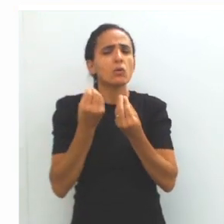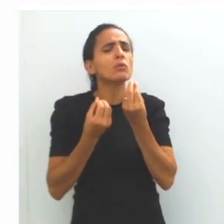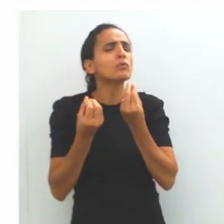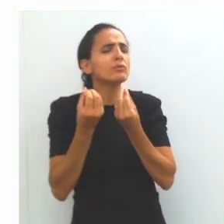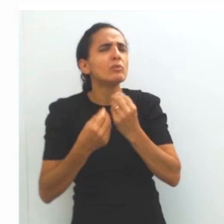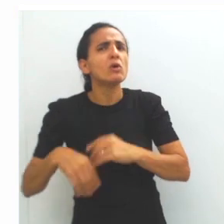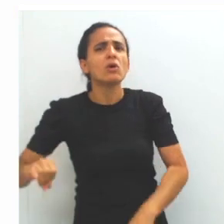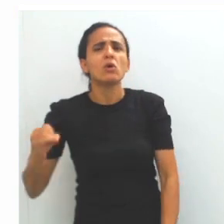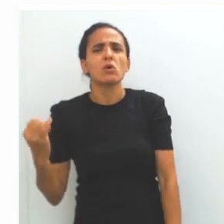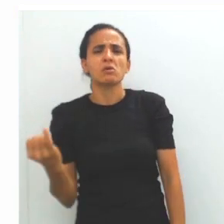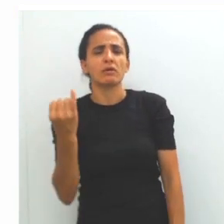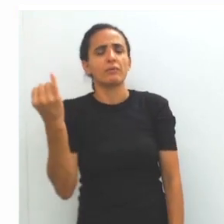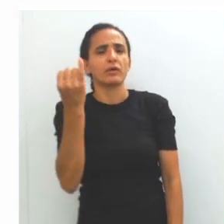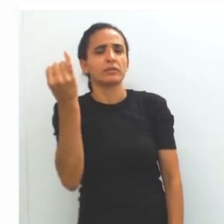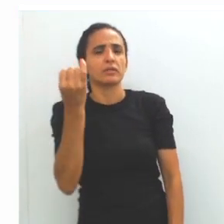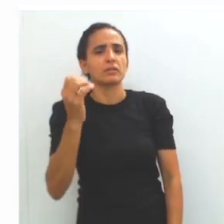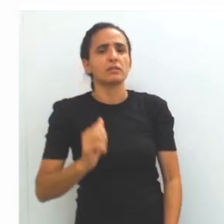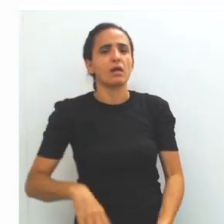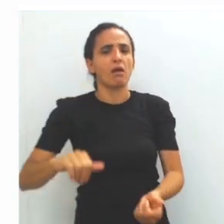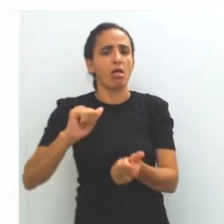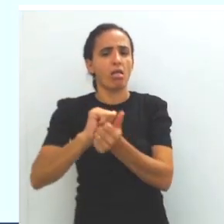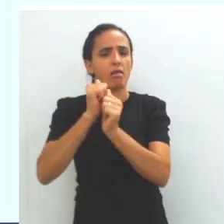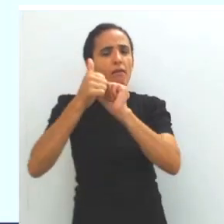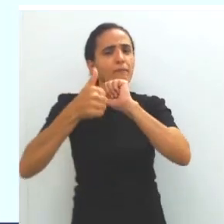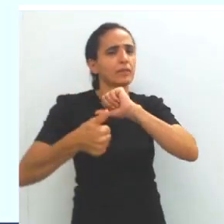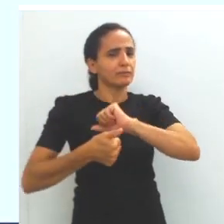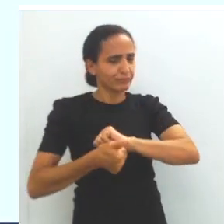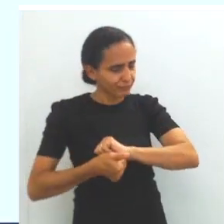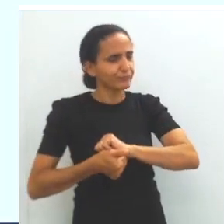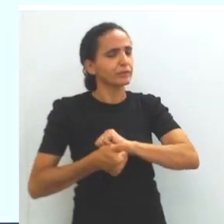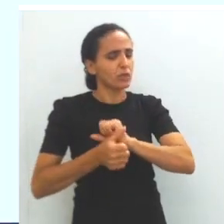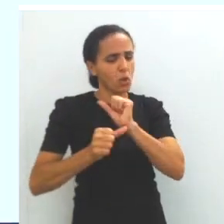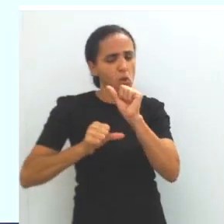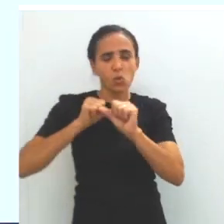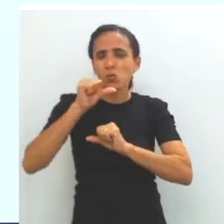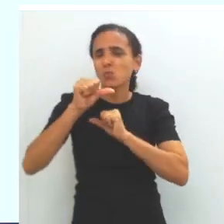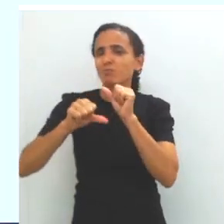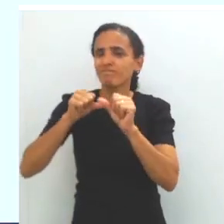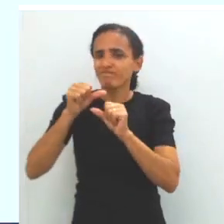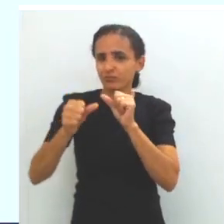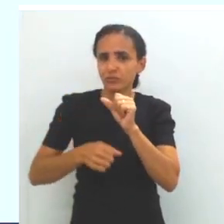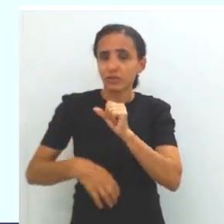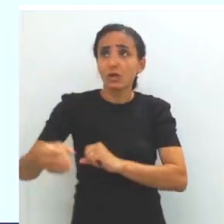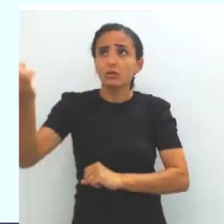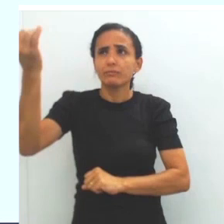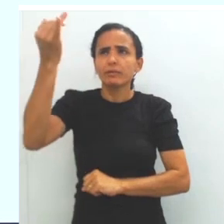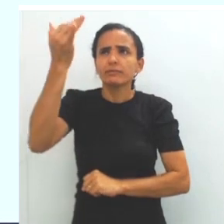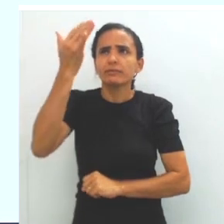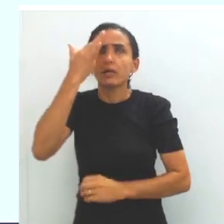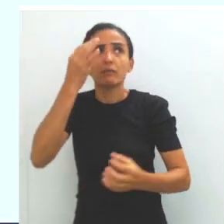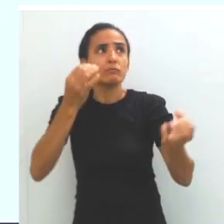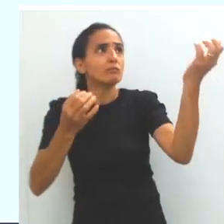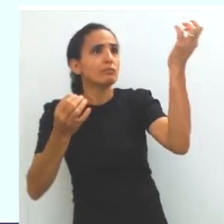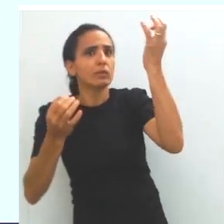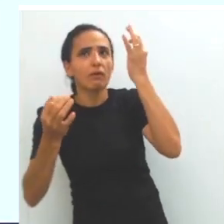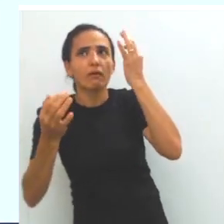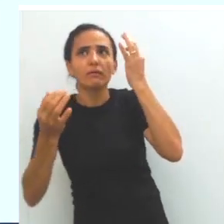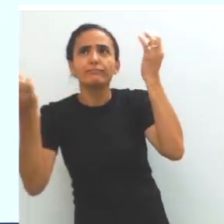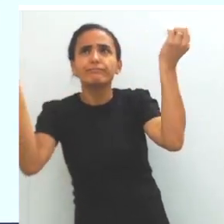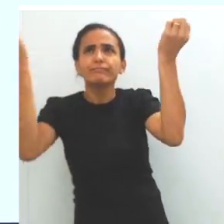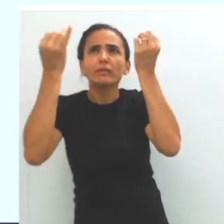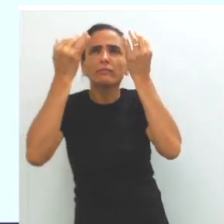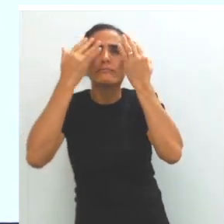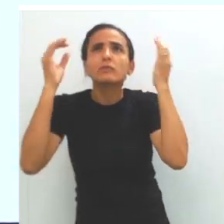função. Qual é a função? Converter, transformar. Transformar o quê? Ondas de